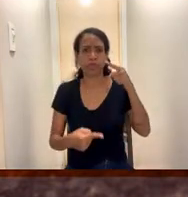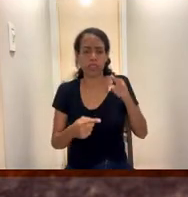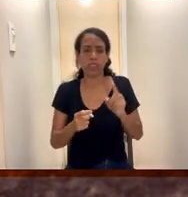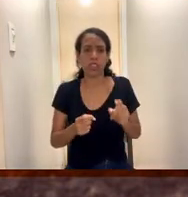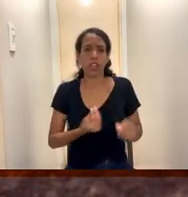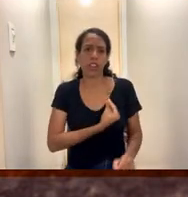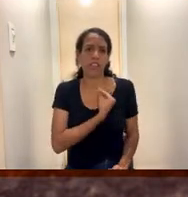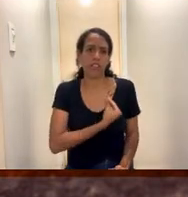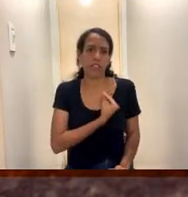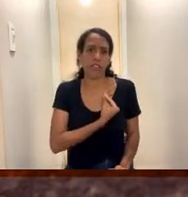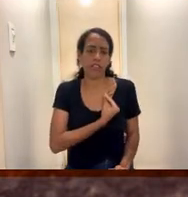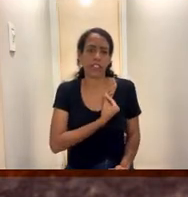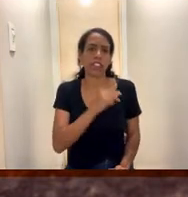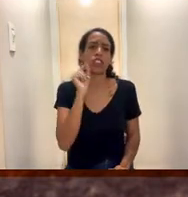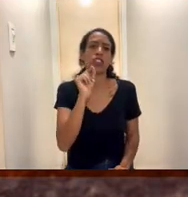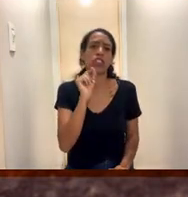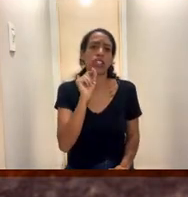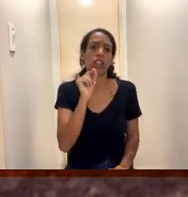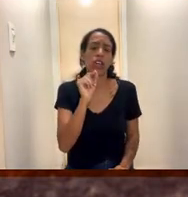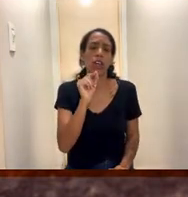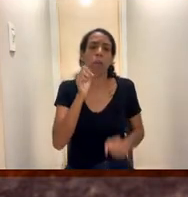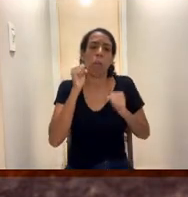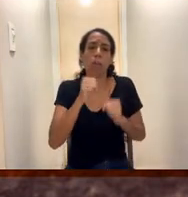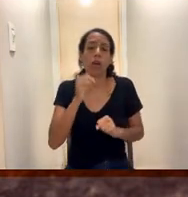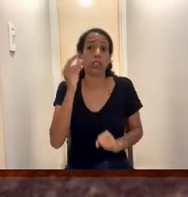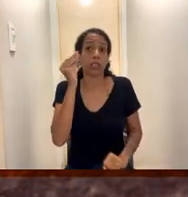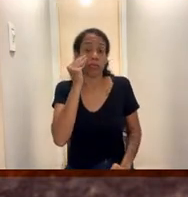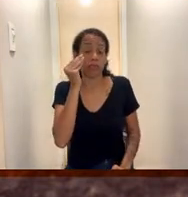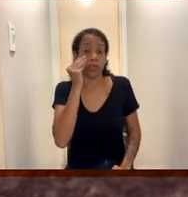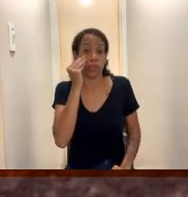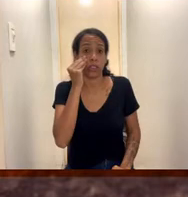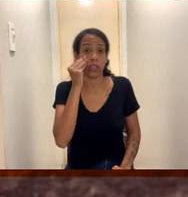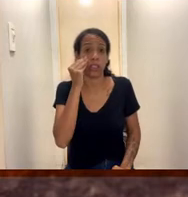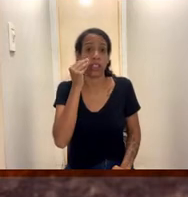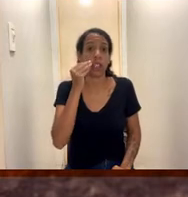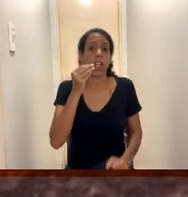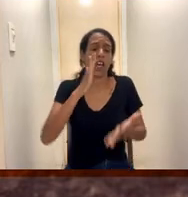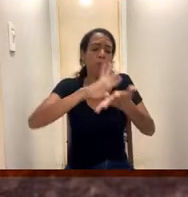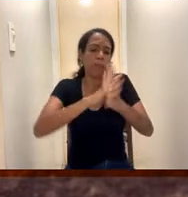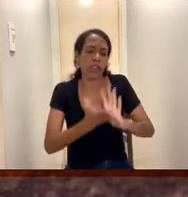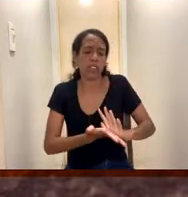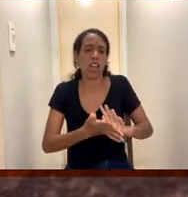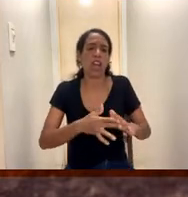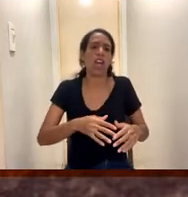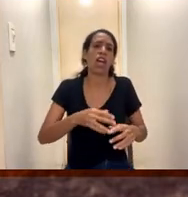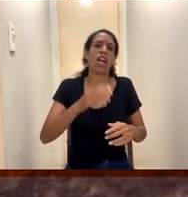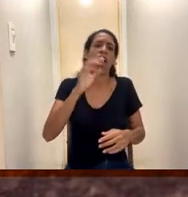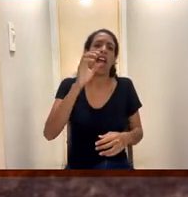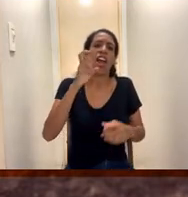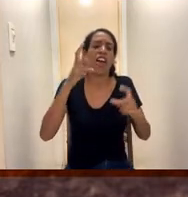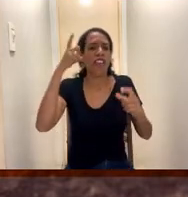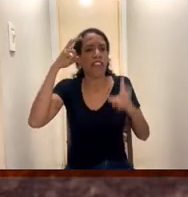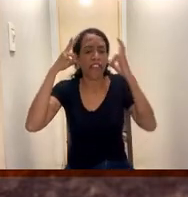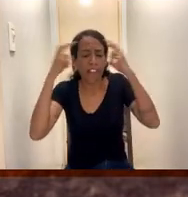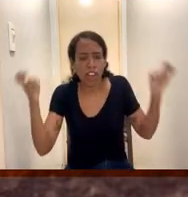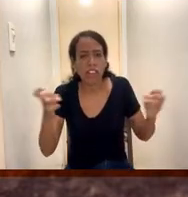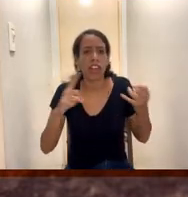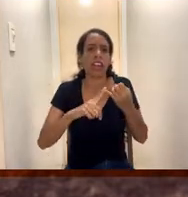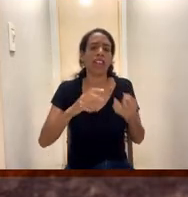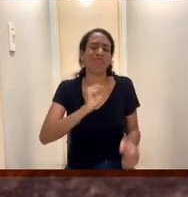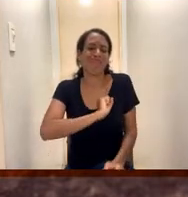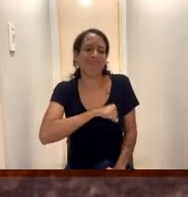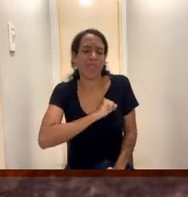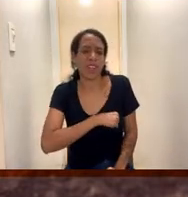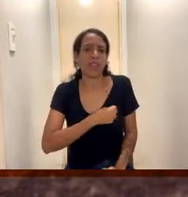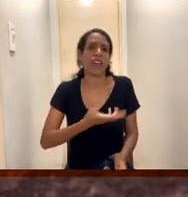com atos que possam caracterizar negligência, discriminação, exploração, violência, crueldade,